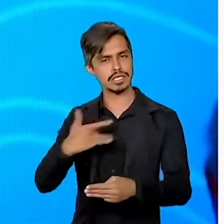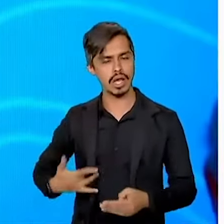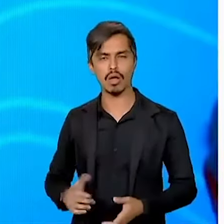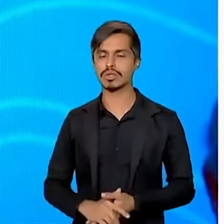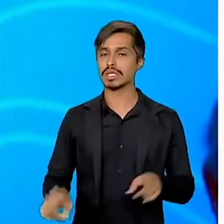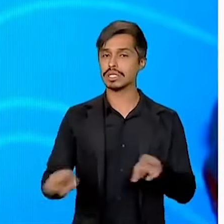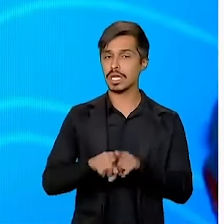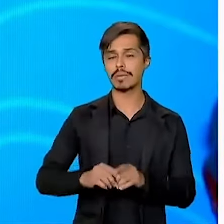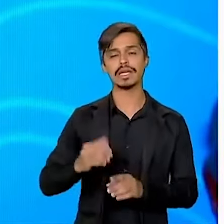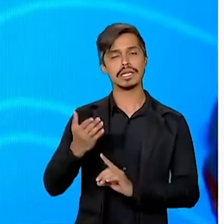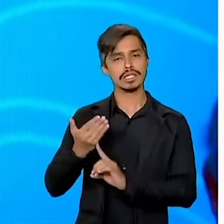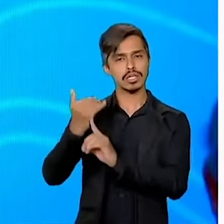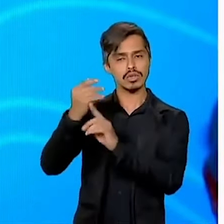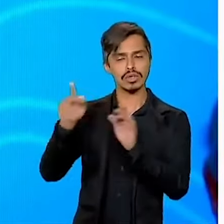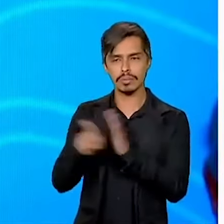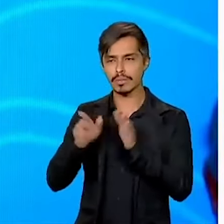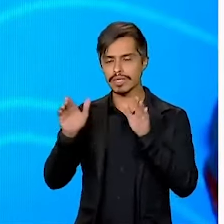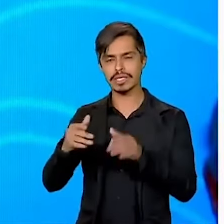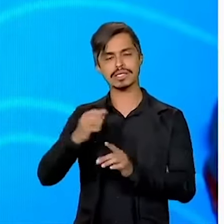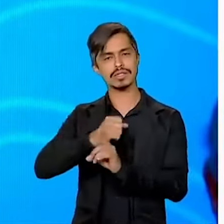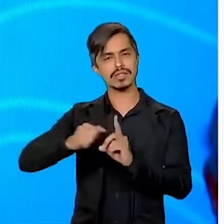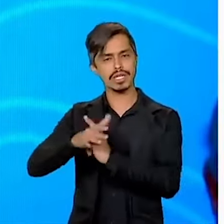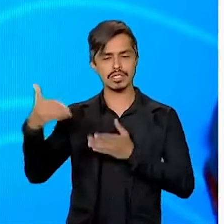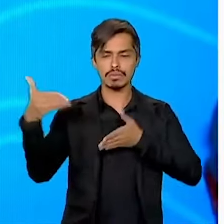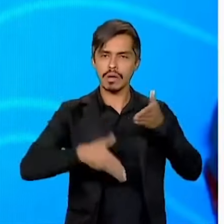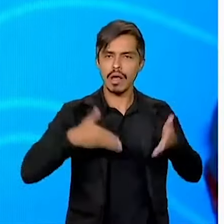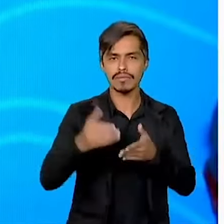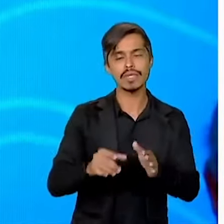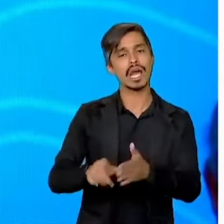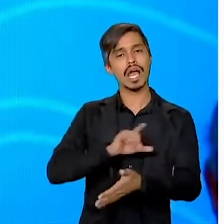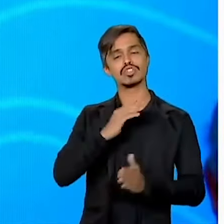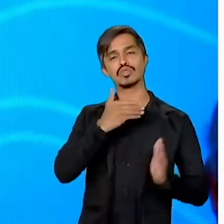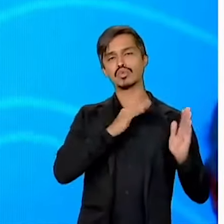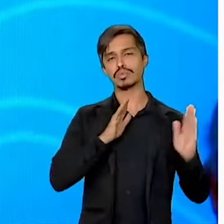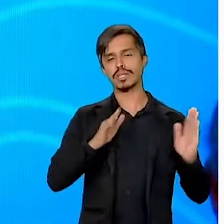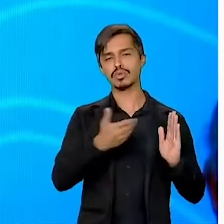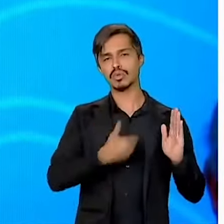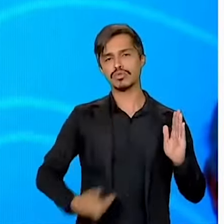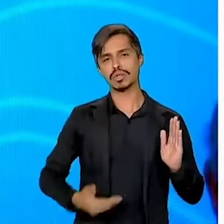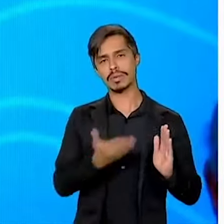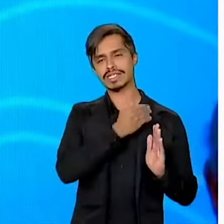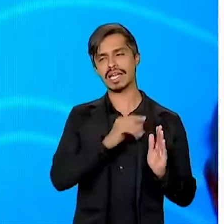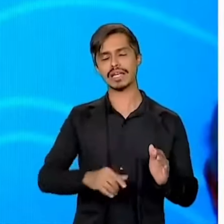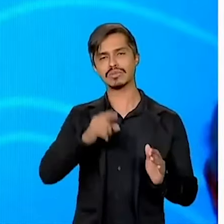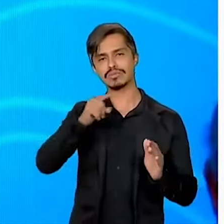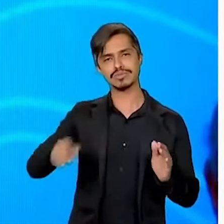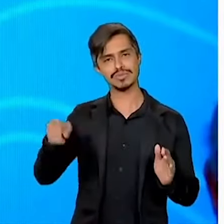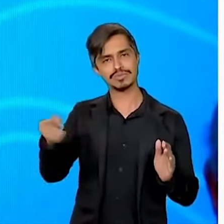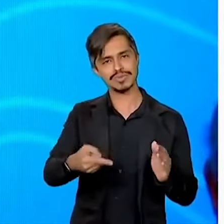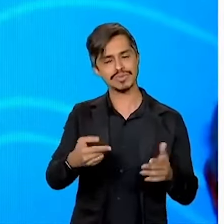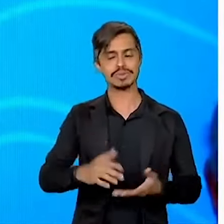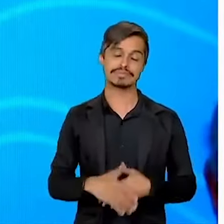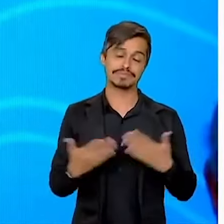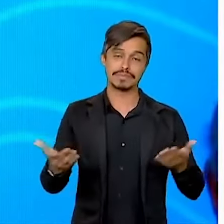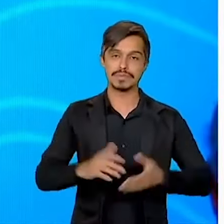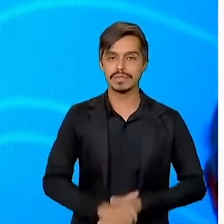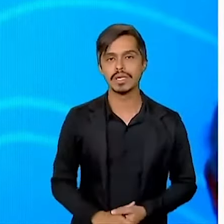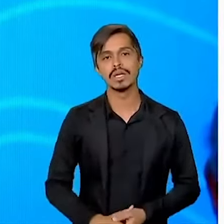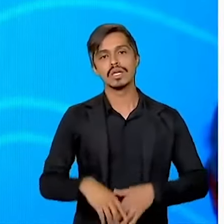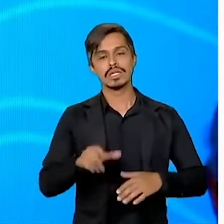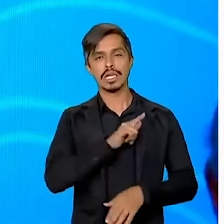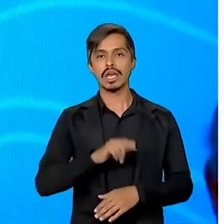até mecanismos de participação social extintos no governo anterior. O grupo executivo, que congrega